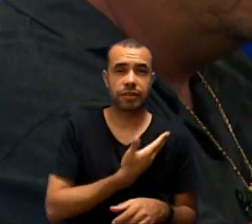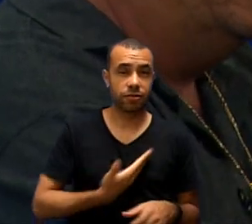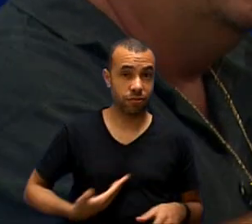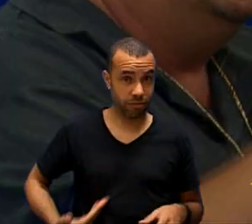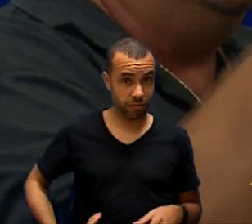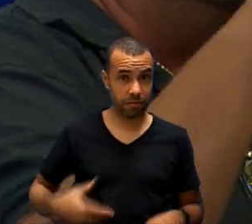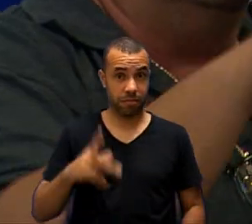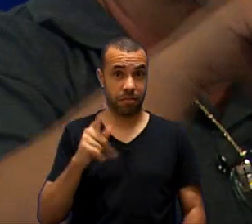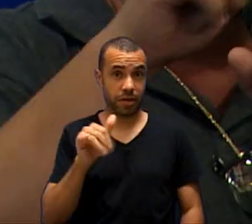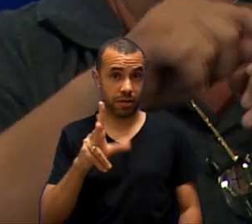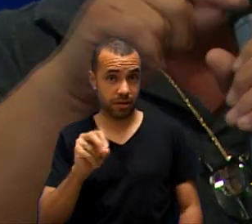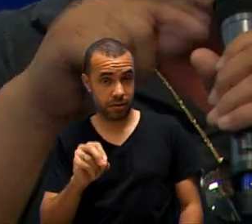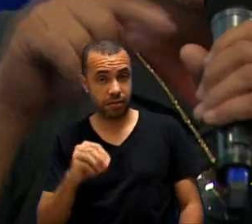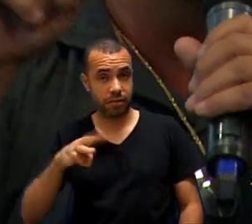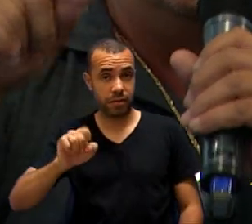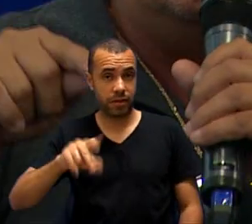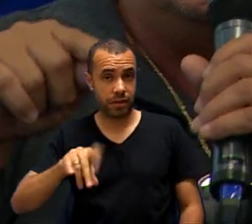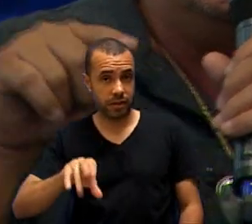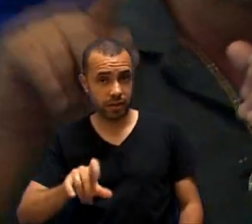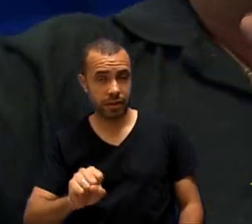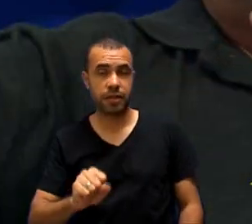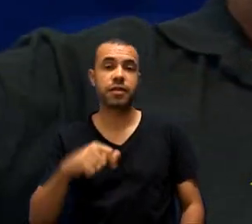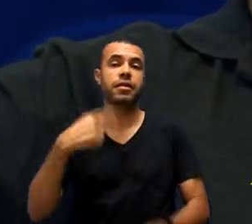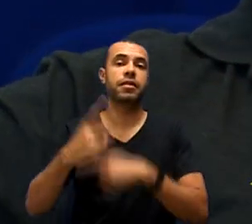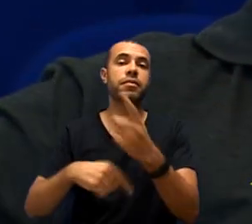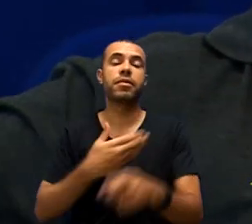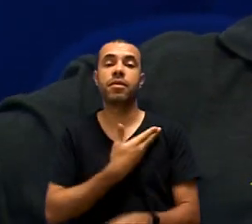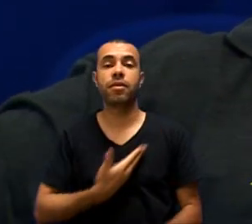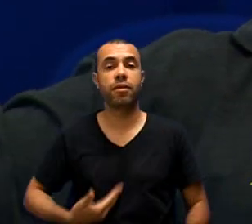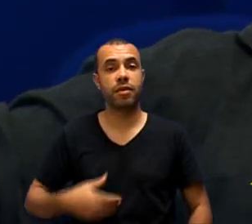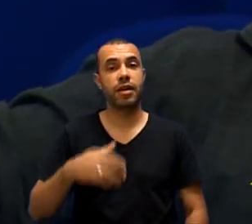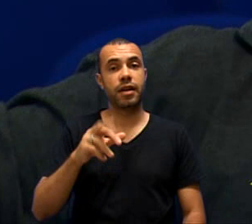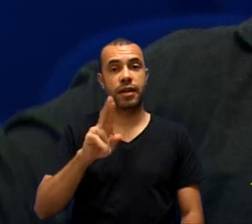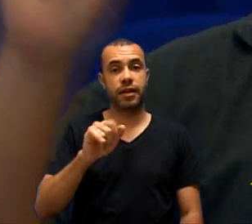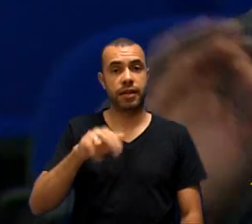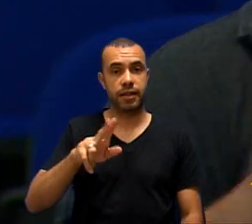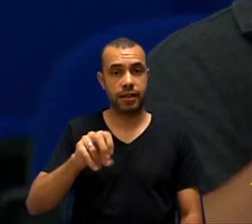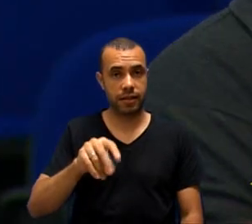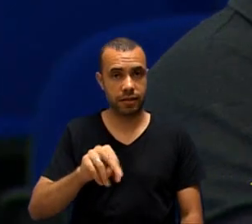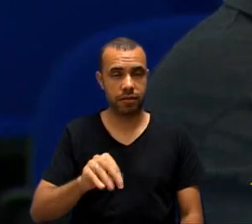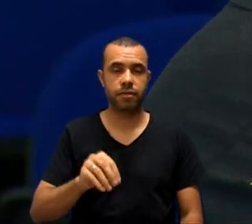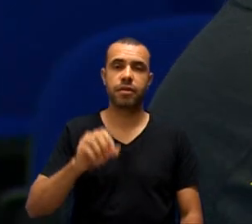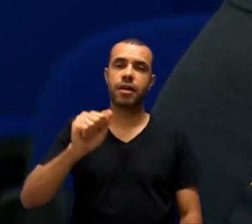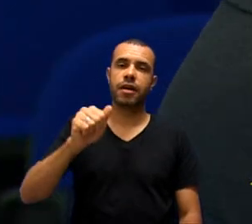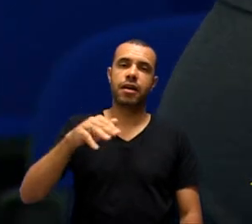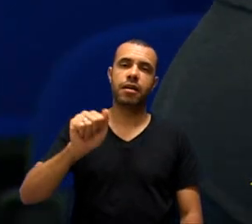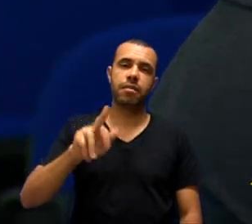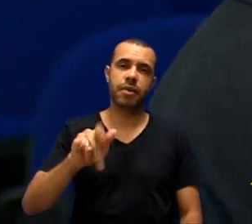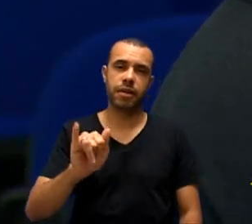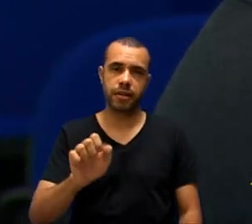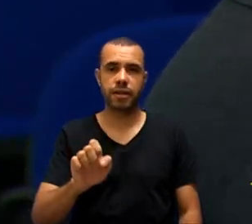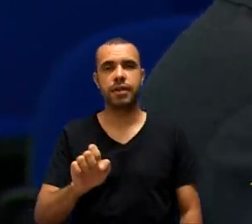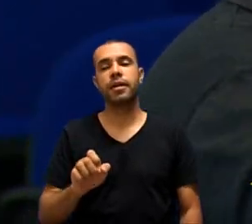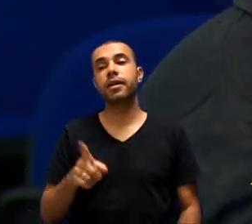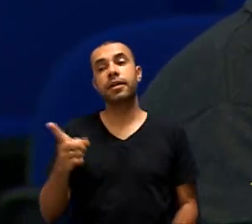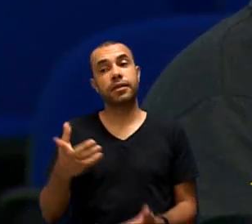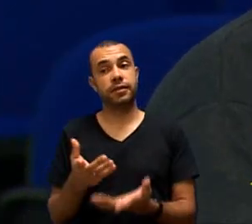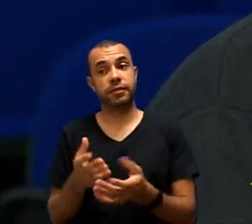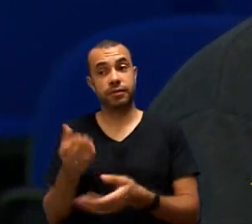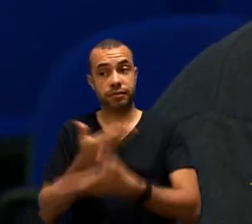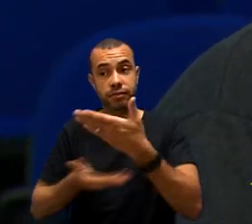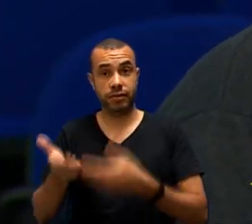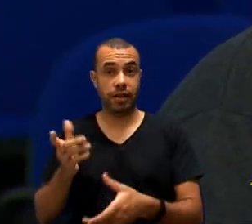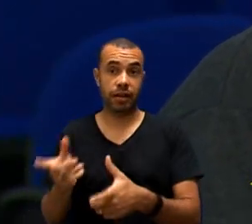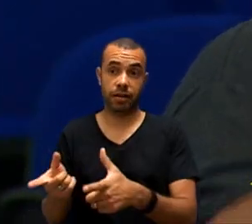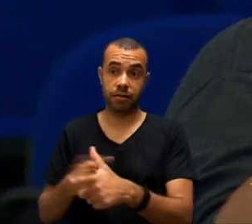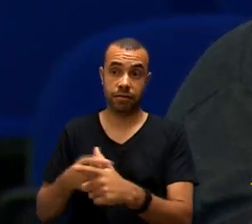Mendes e do governo Renato Amari com a Funserv. Então, eu acho que essas coisas precisam ficar claras. Então, são quatro